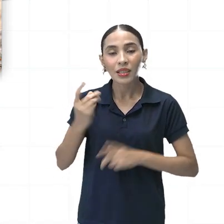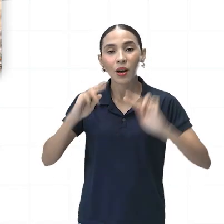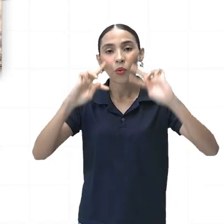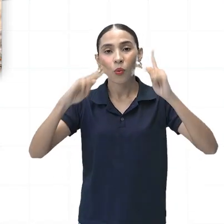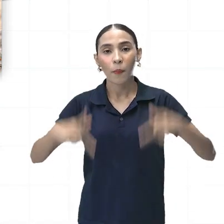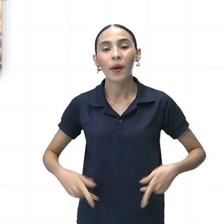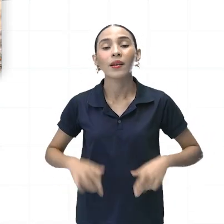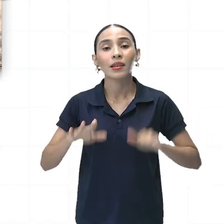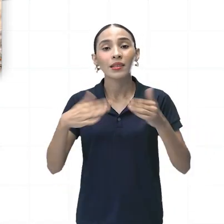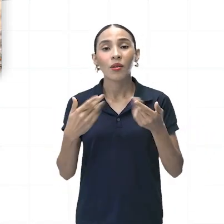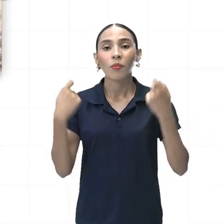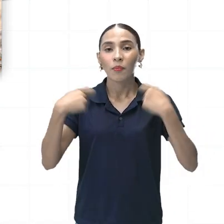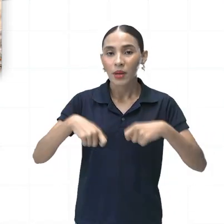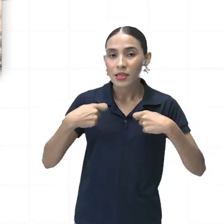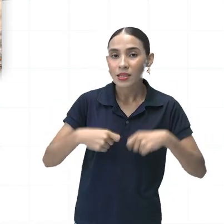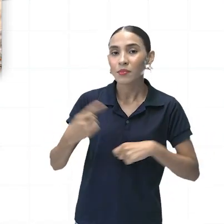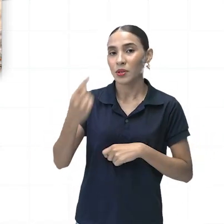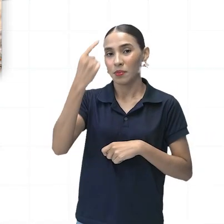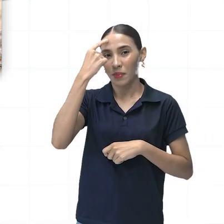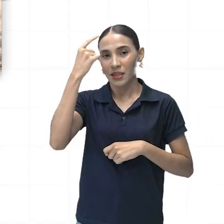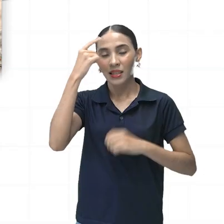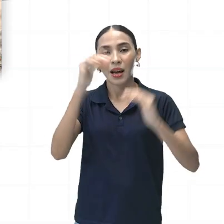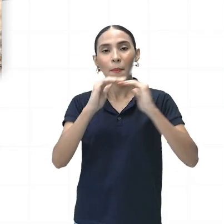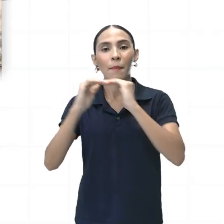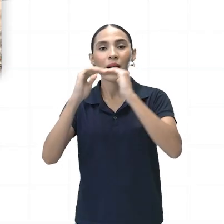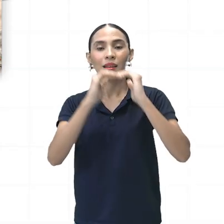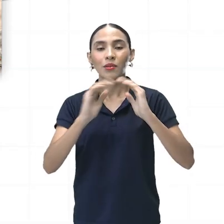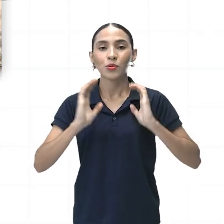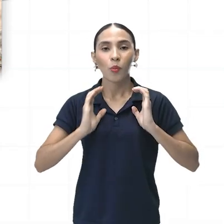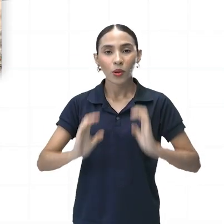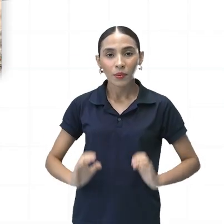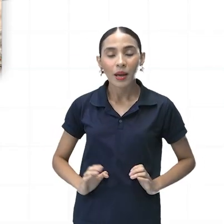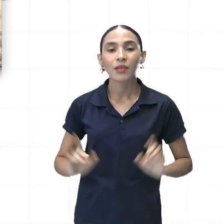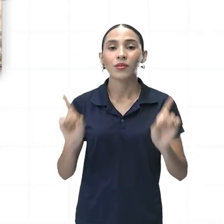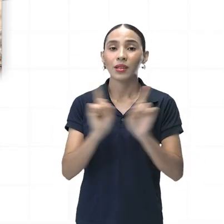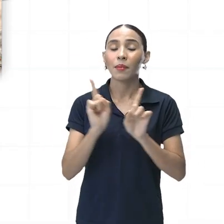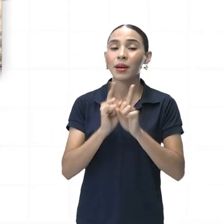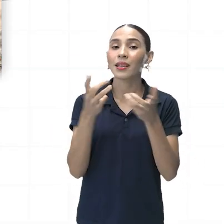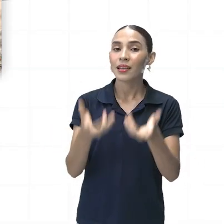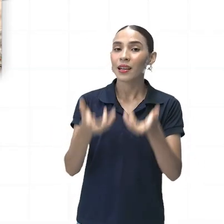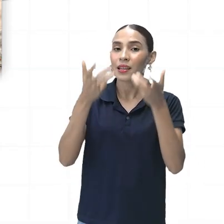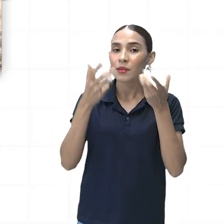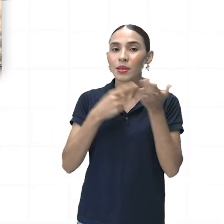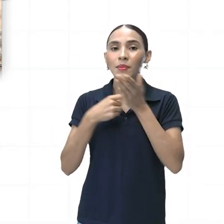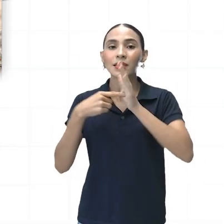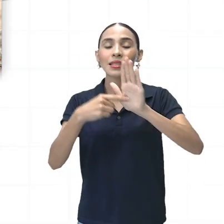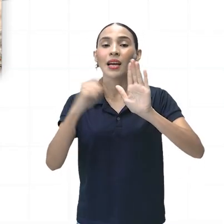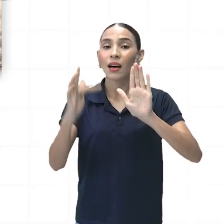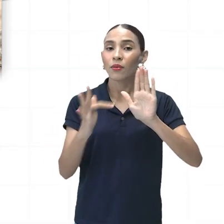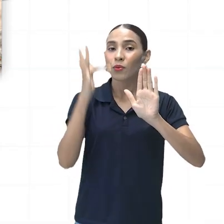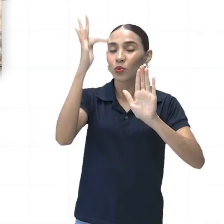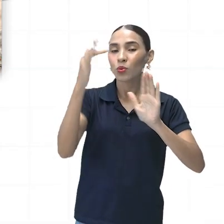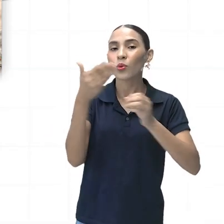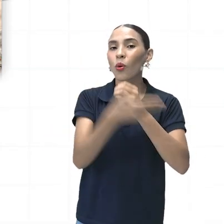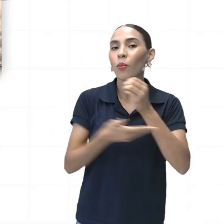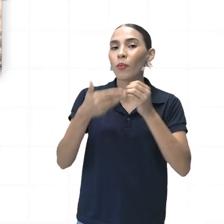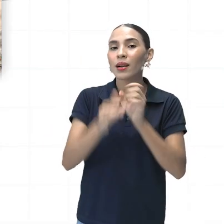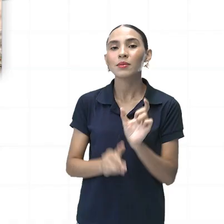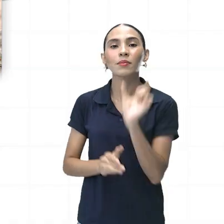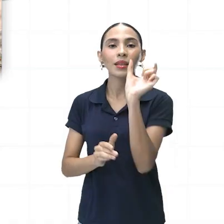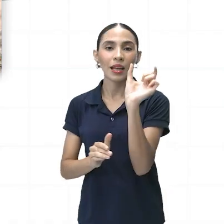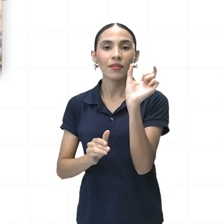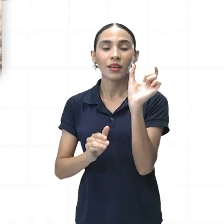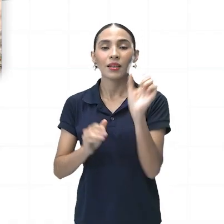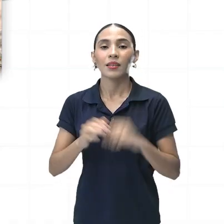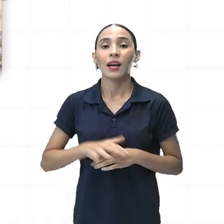Então, nós temos que pensar nos nossos padrões de comportamento e no que queremos deixar de herança com base numa palavra